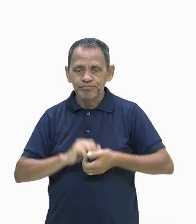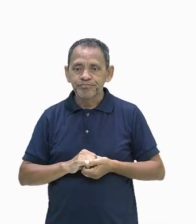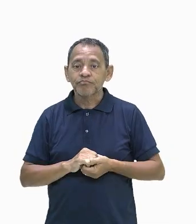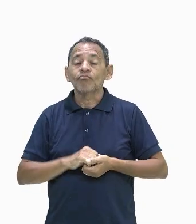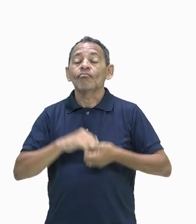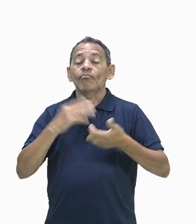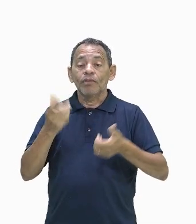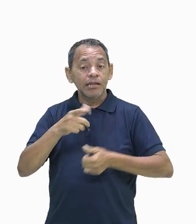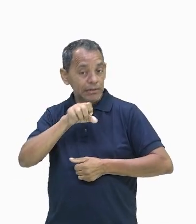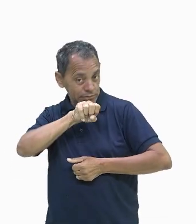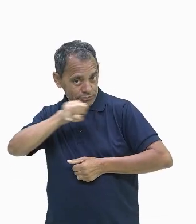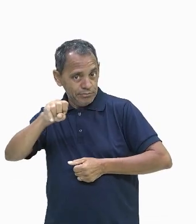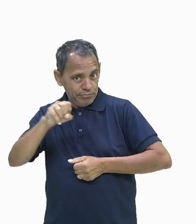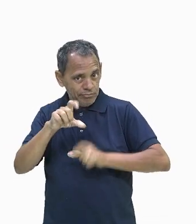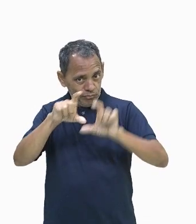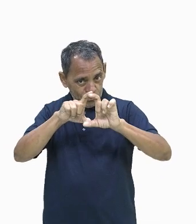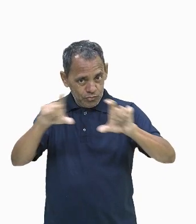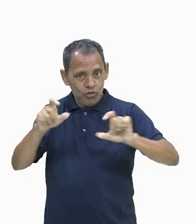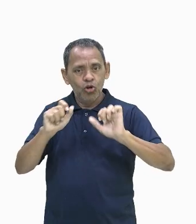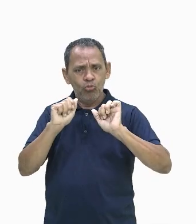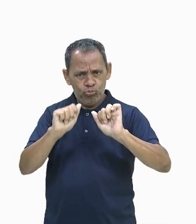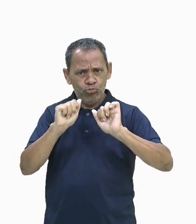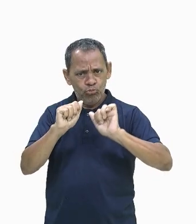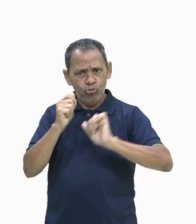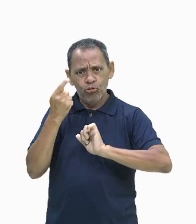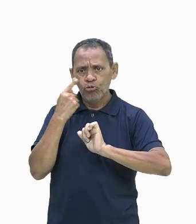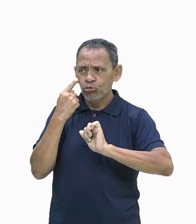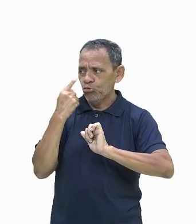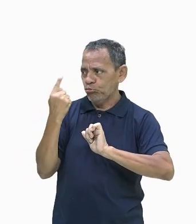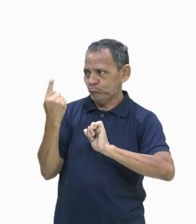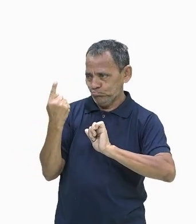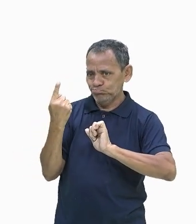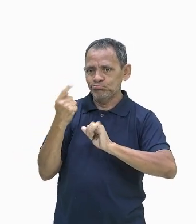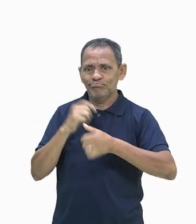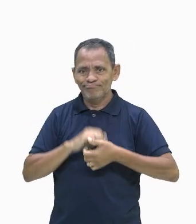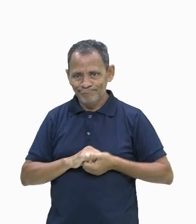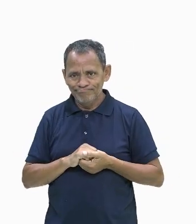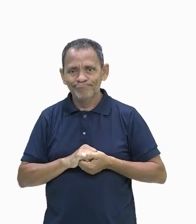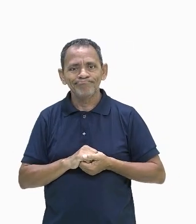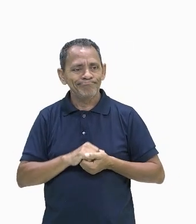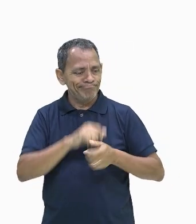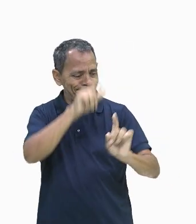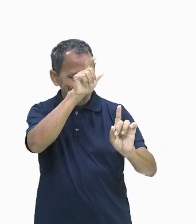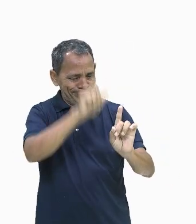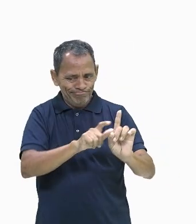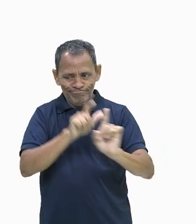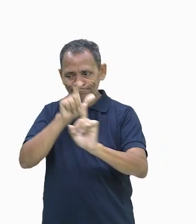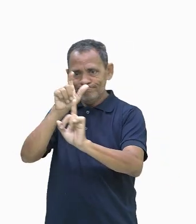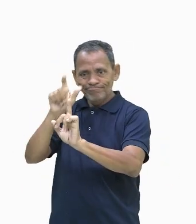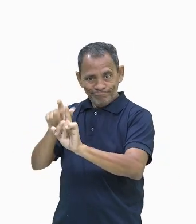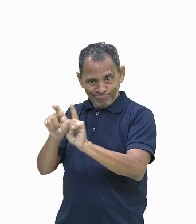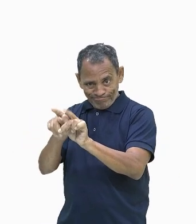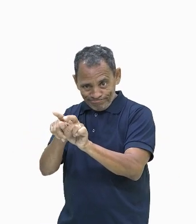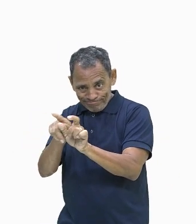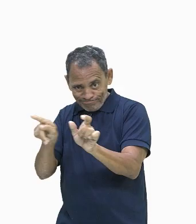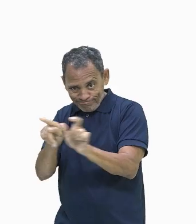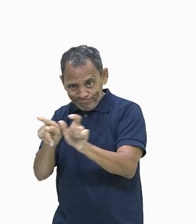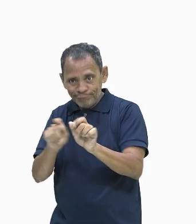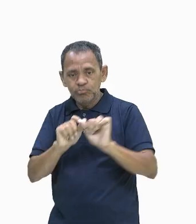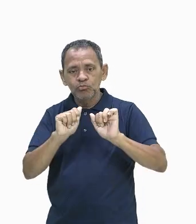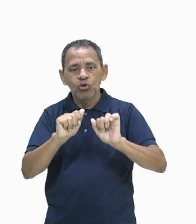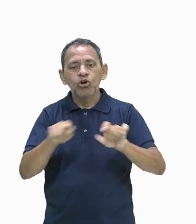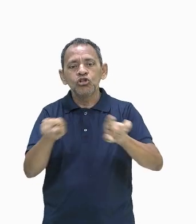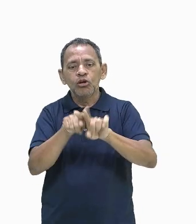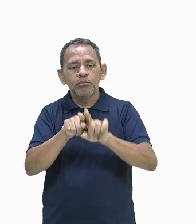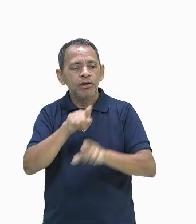é uma oração, a gente pode observar aí a existência de sujeito e predicado, ok? O sujeito pode ser também chamado